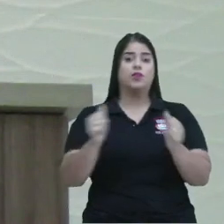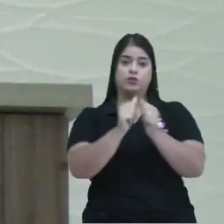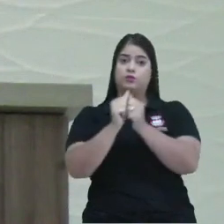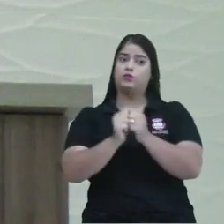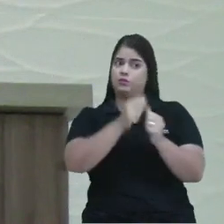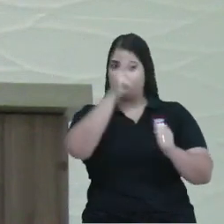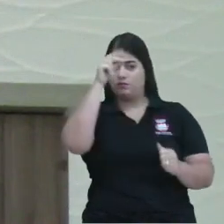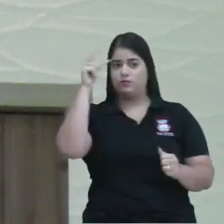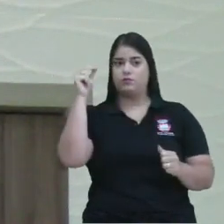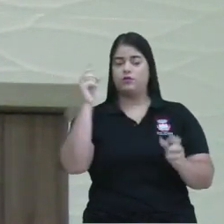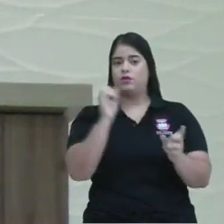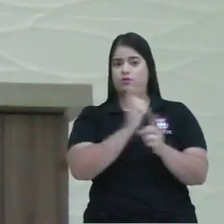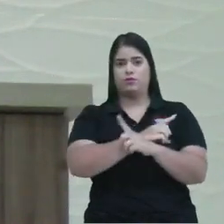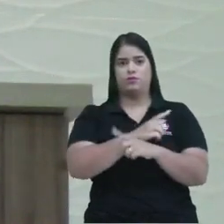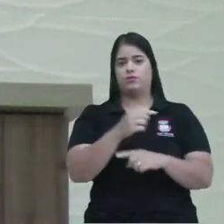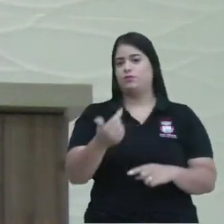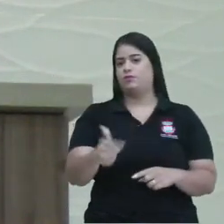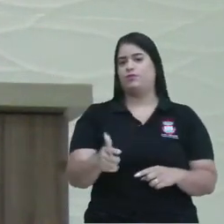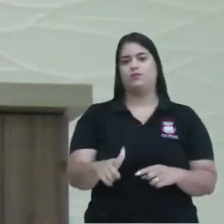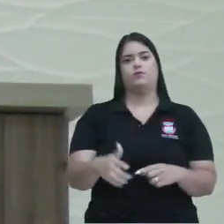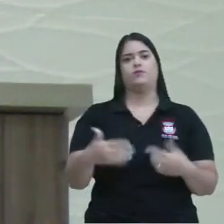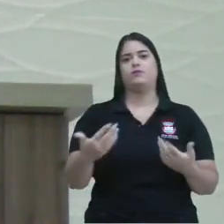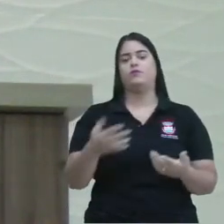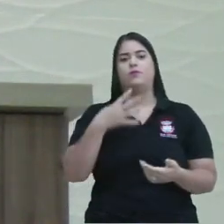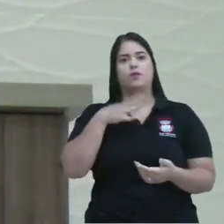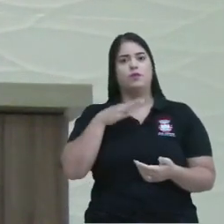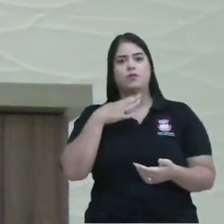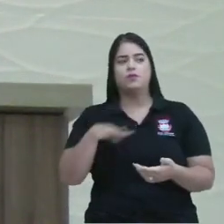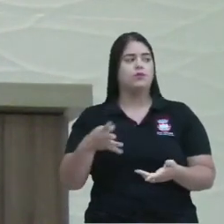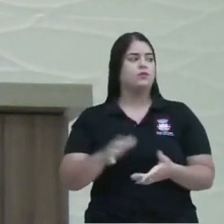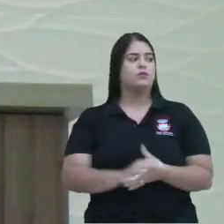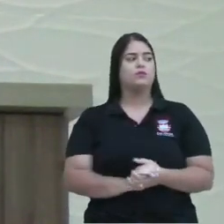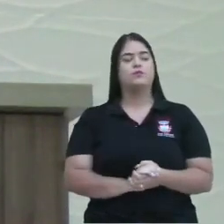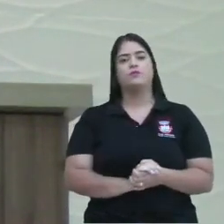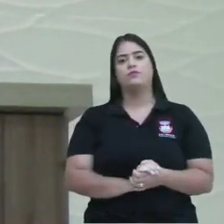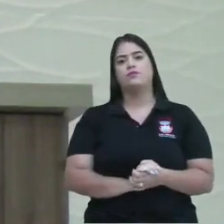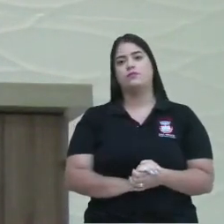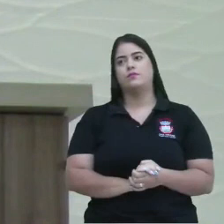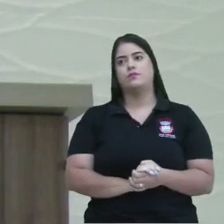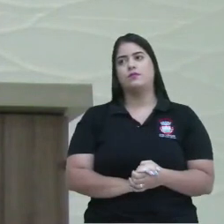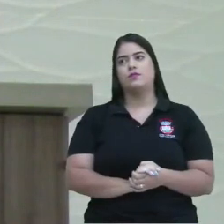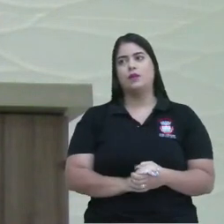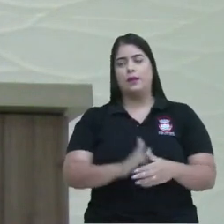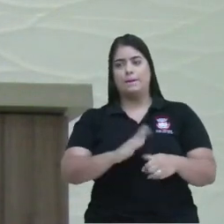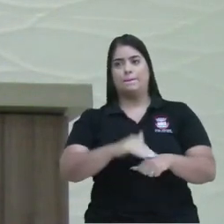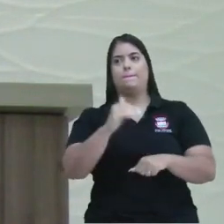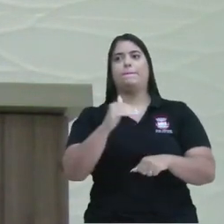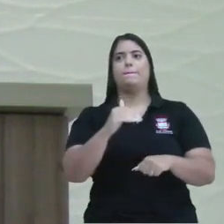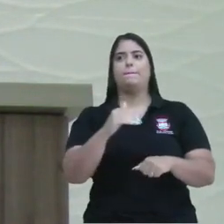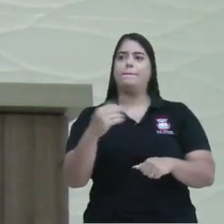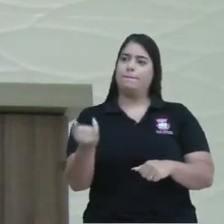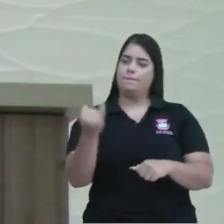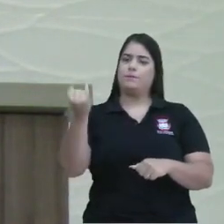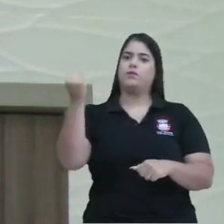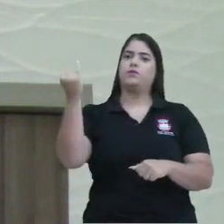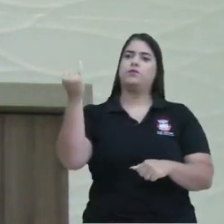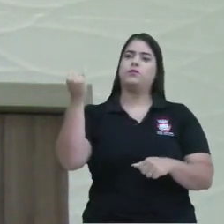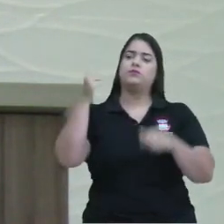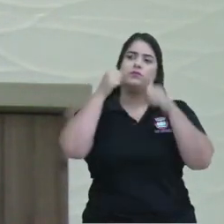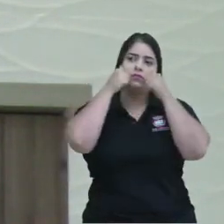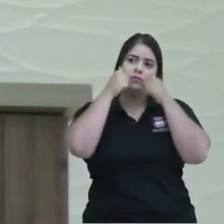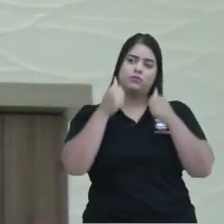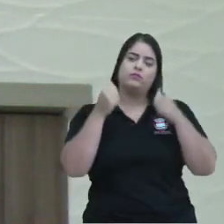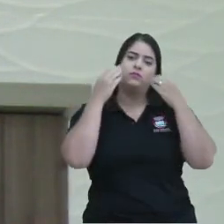não participaram. Então a gente não tem o conhecimento. Então é mais do que plausível essa